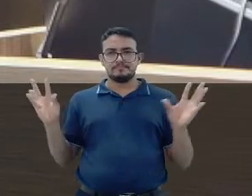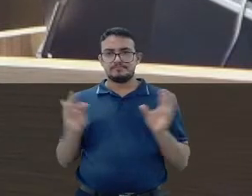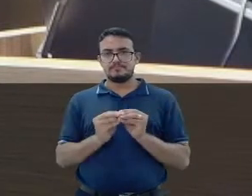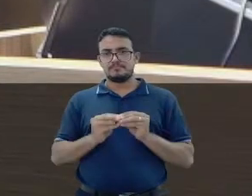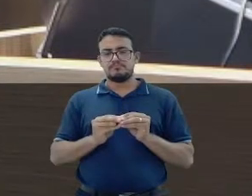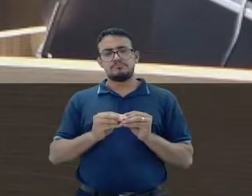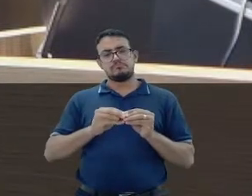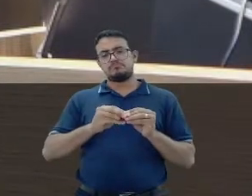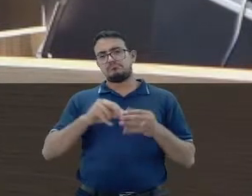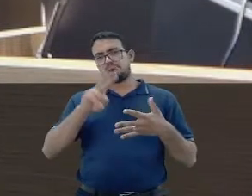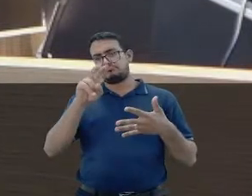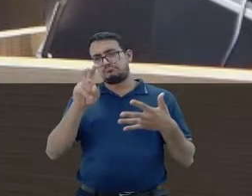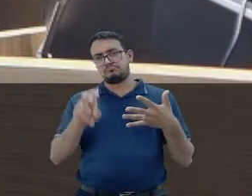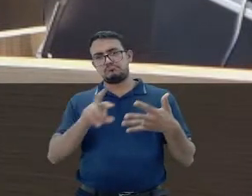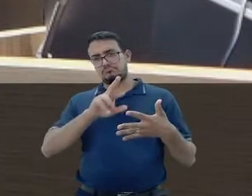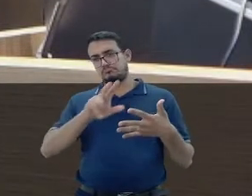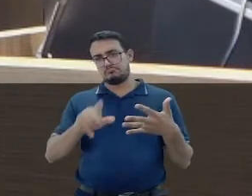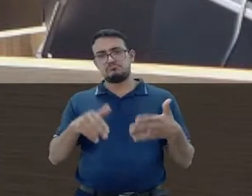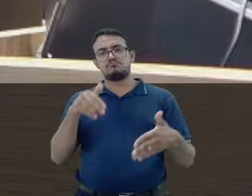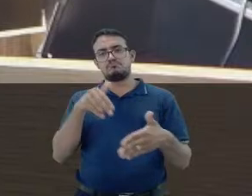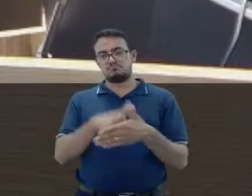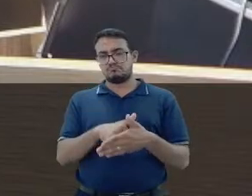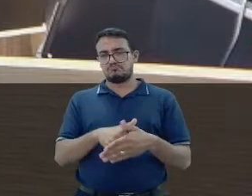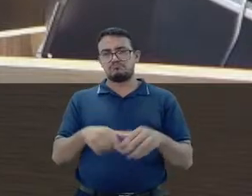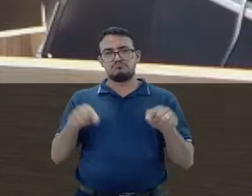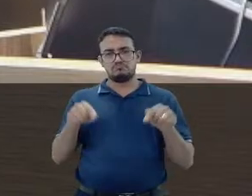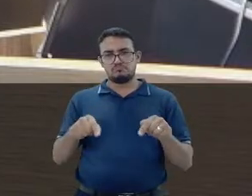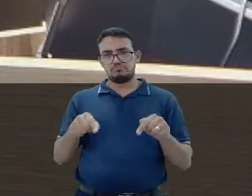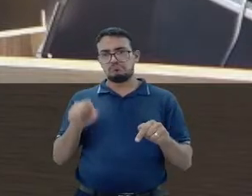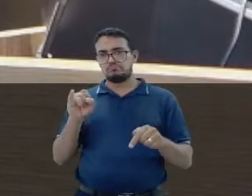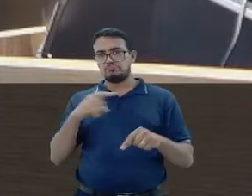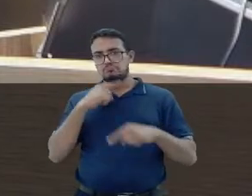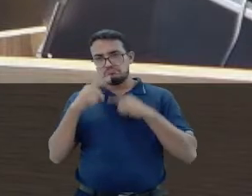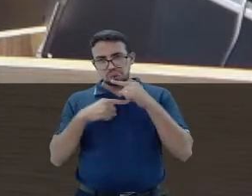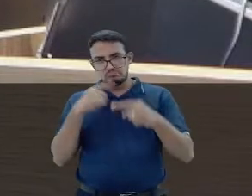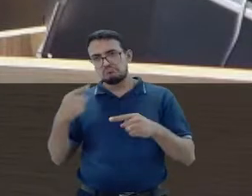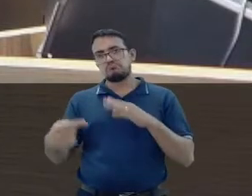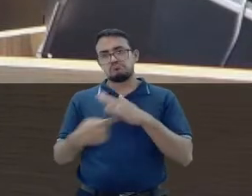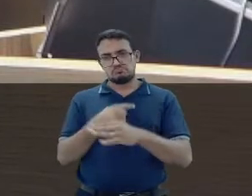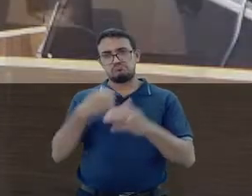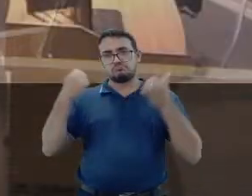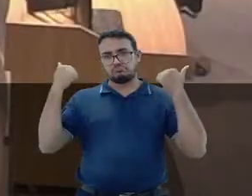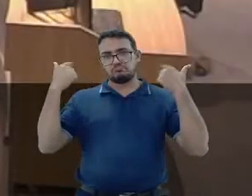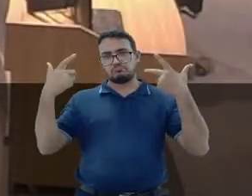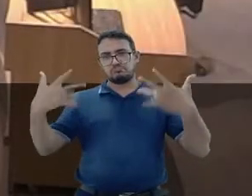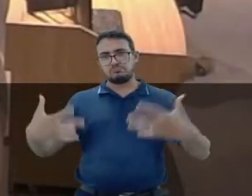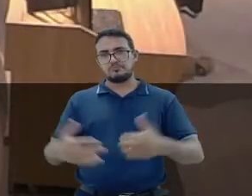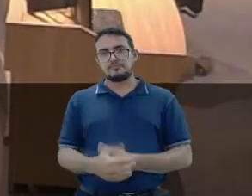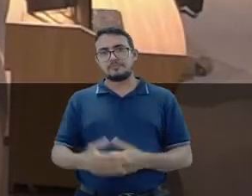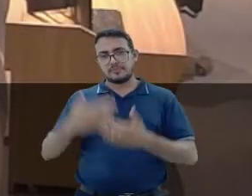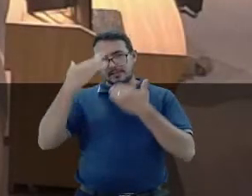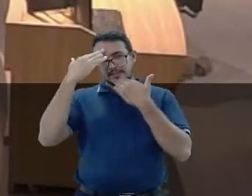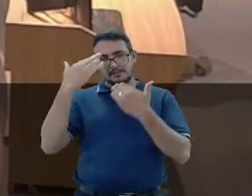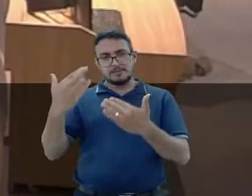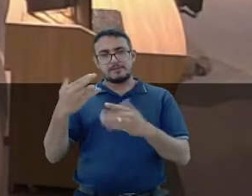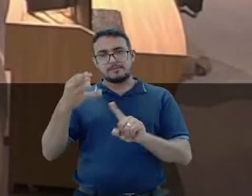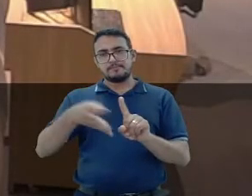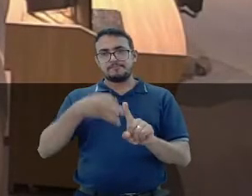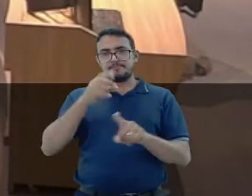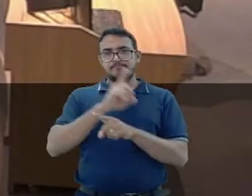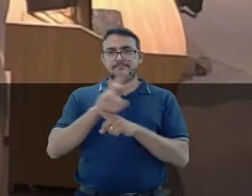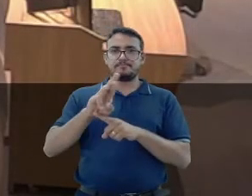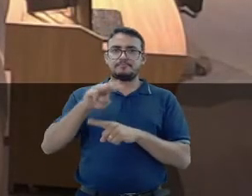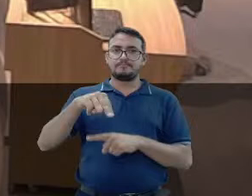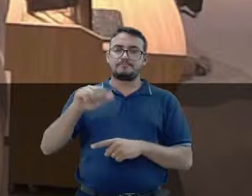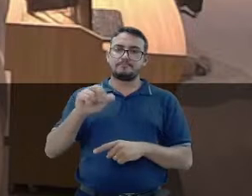vários tópicos, essa é a nossa proposta, se for necessário esclarecimentos, estou à disposição. Obrigado, desembargador André. Doutor Marco Antônio, se